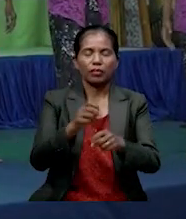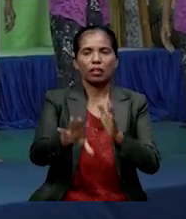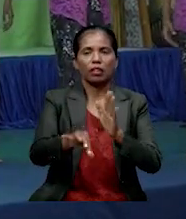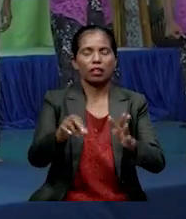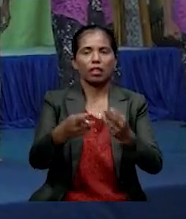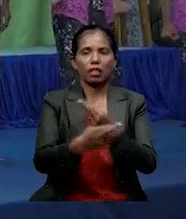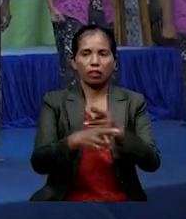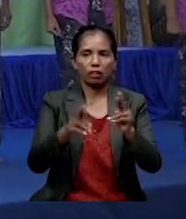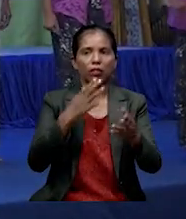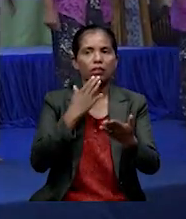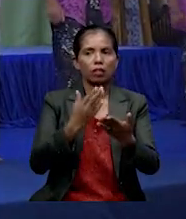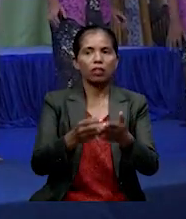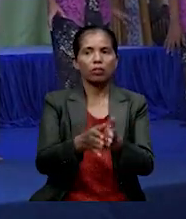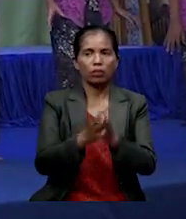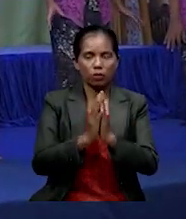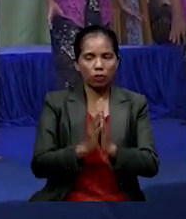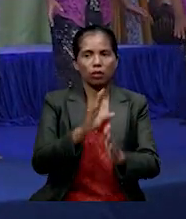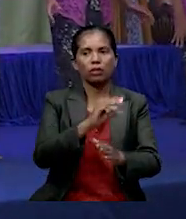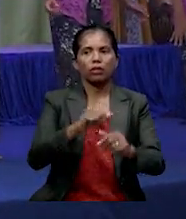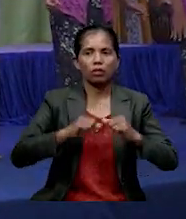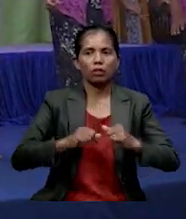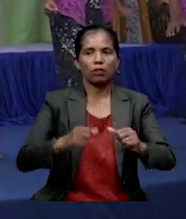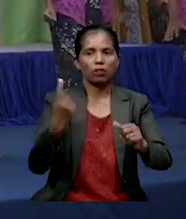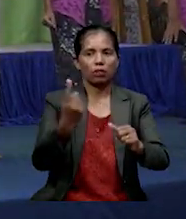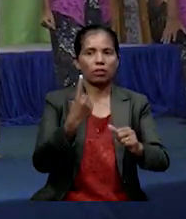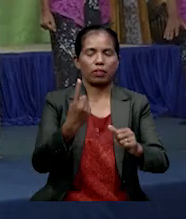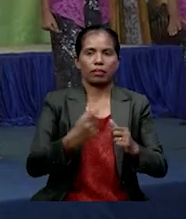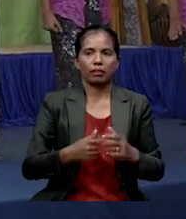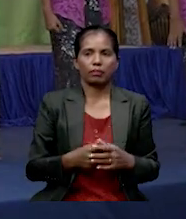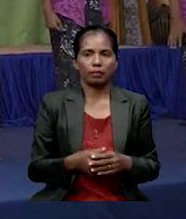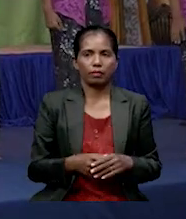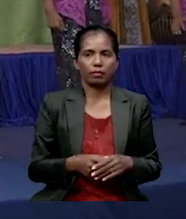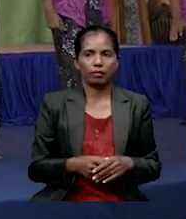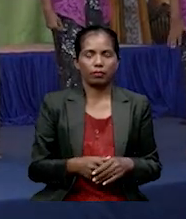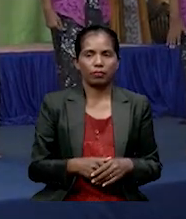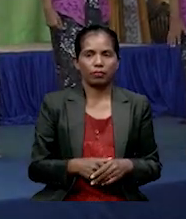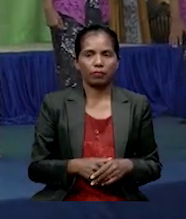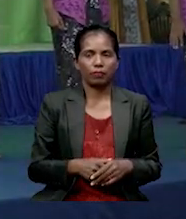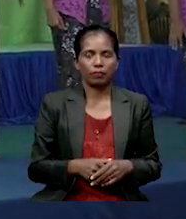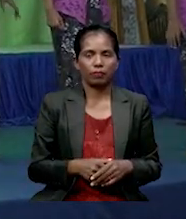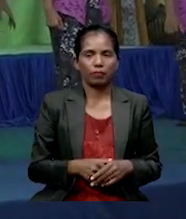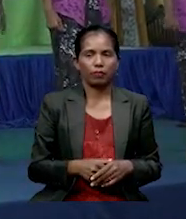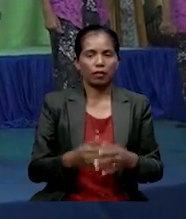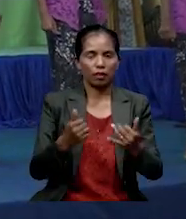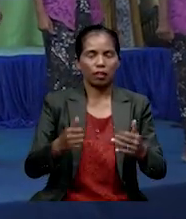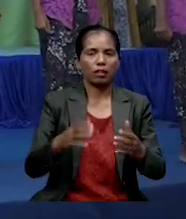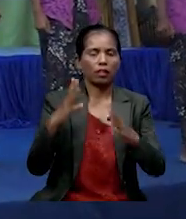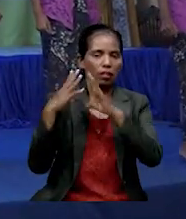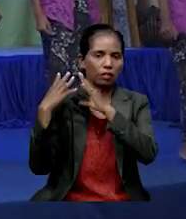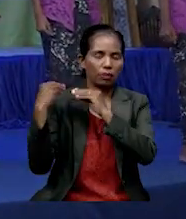diak, no Husu ato evento ne continua na fatin. Ida ne experiência de bem furak tap tebes